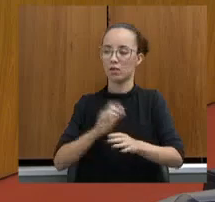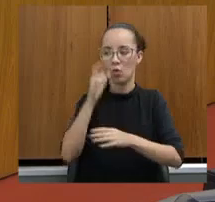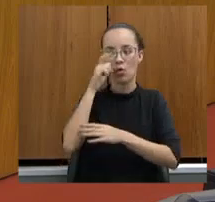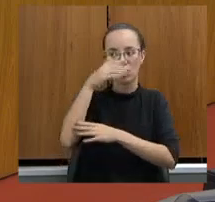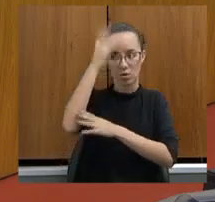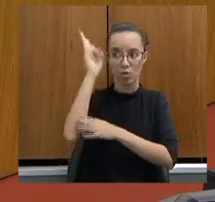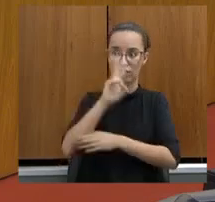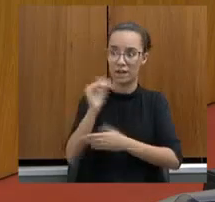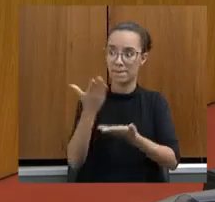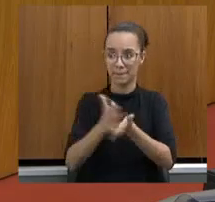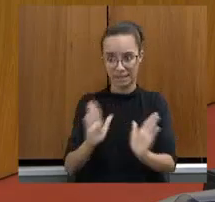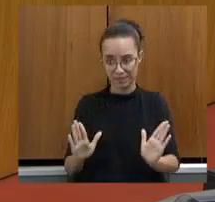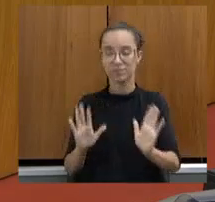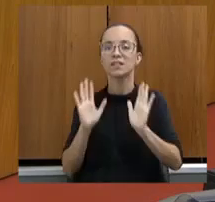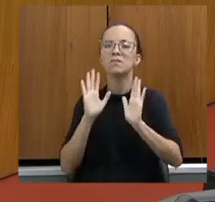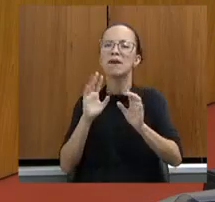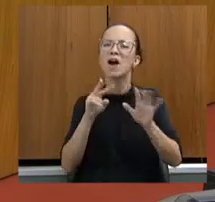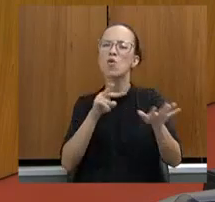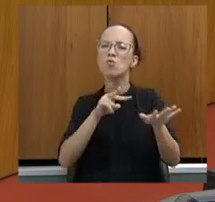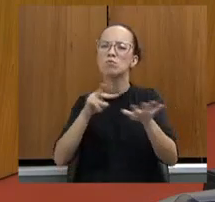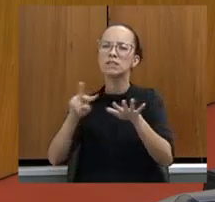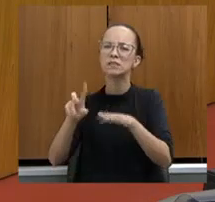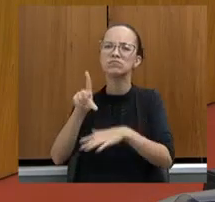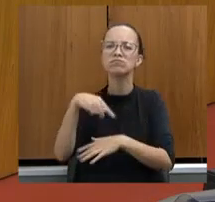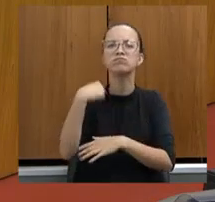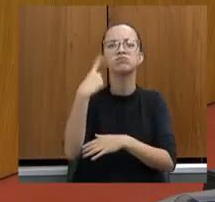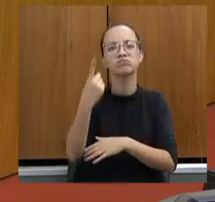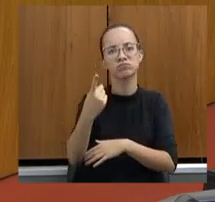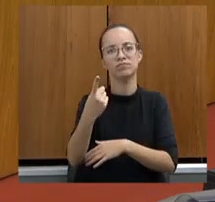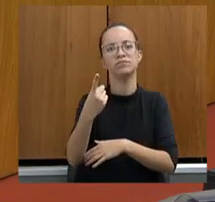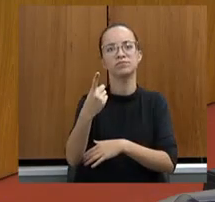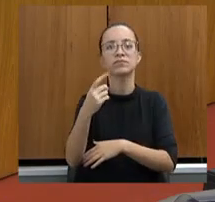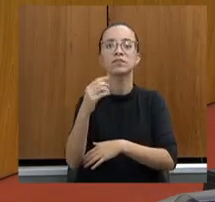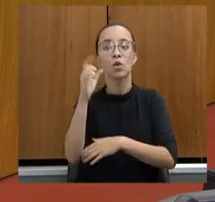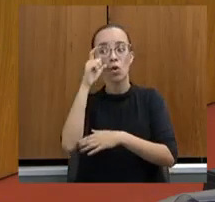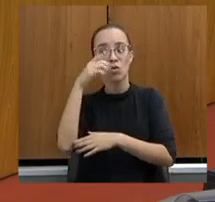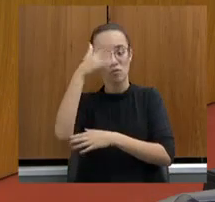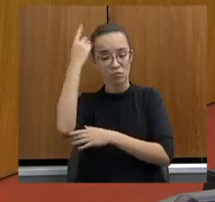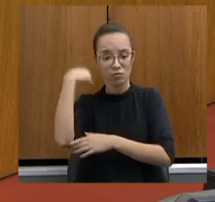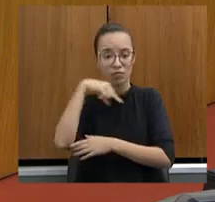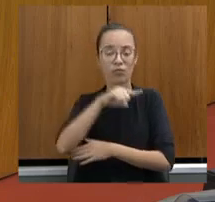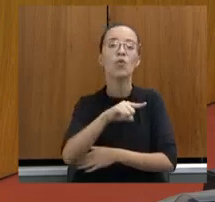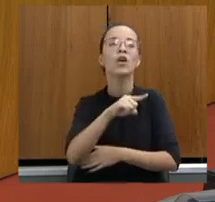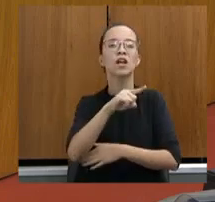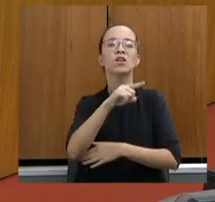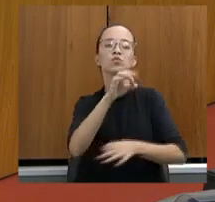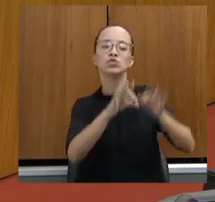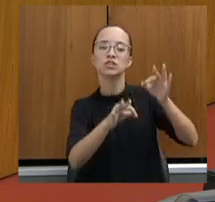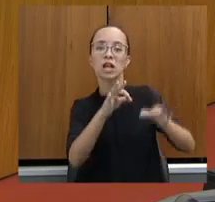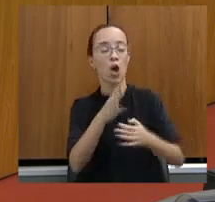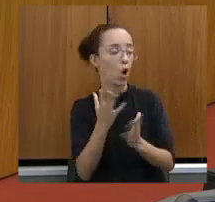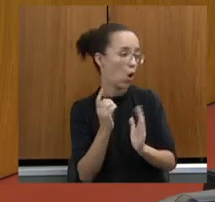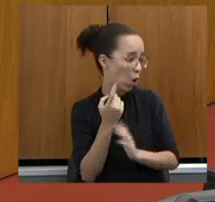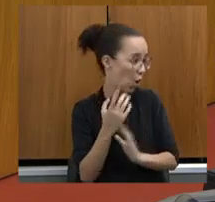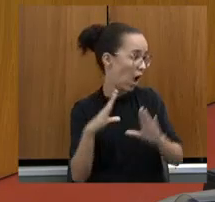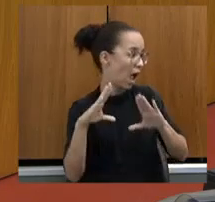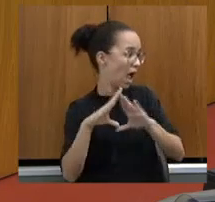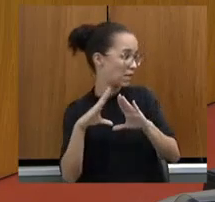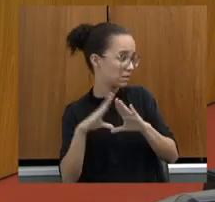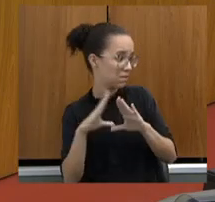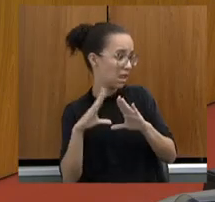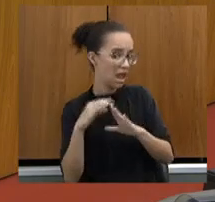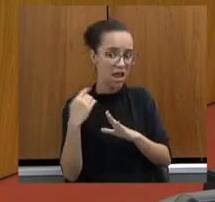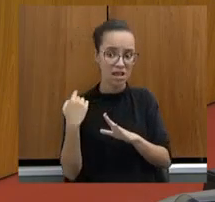mas uma semana depois ele vai ao judiciário Assembleia tá tirando a minha capacidade